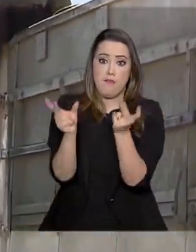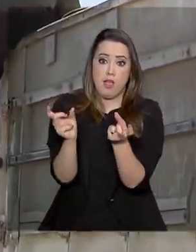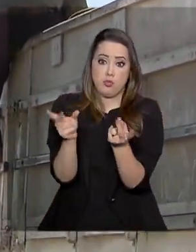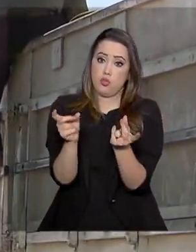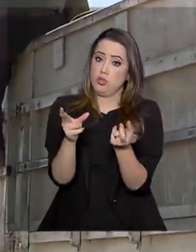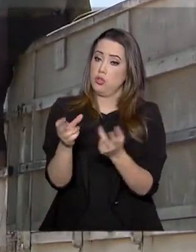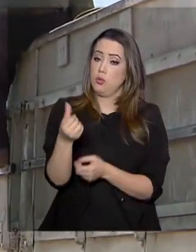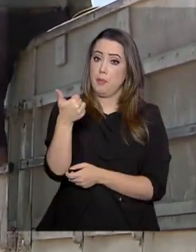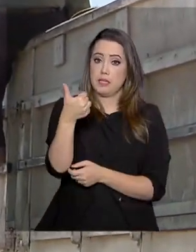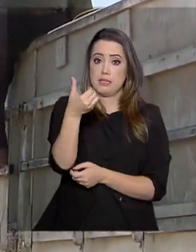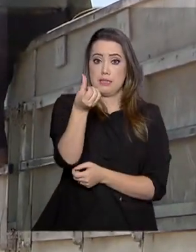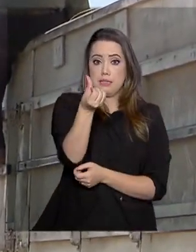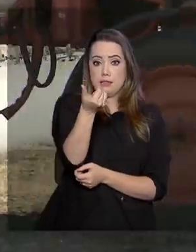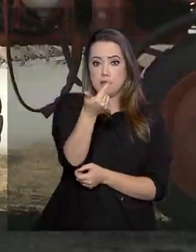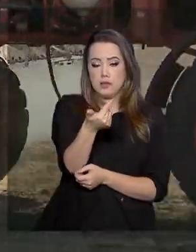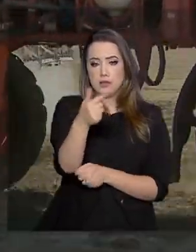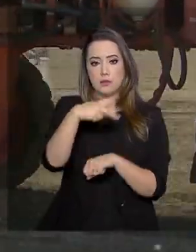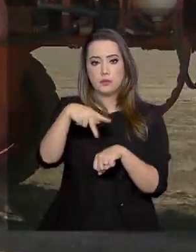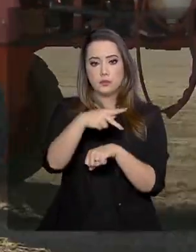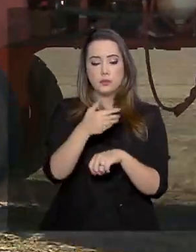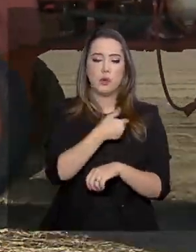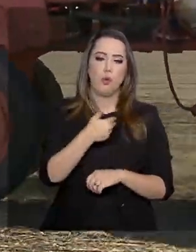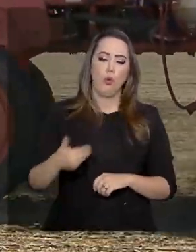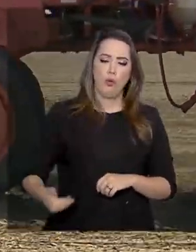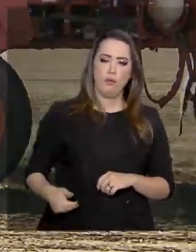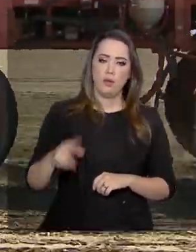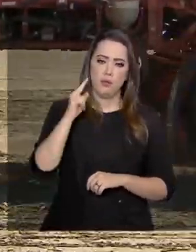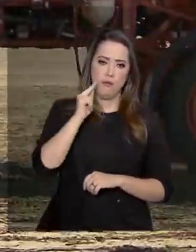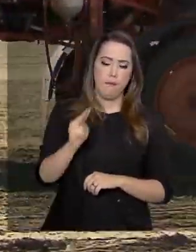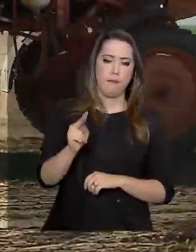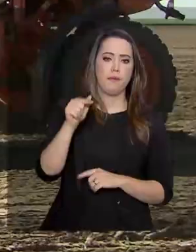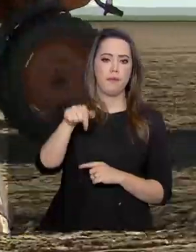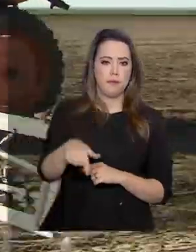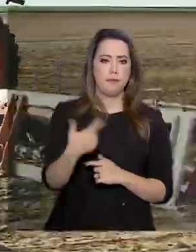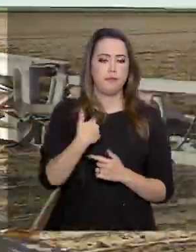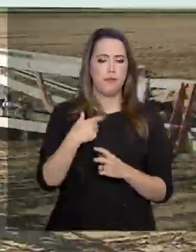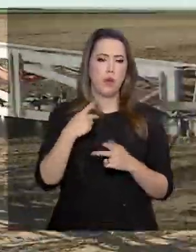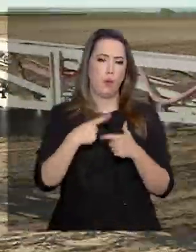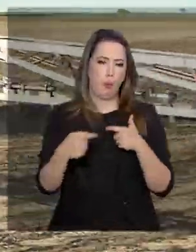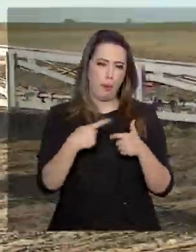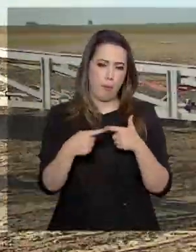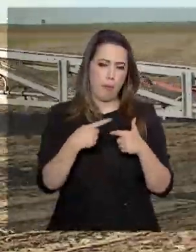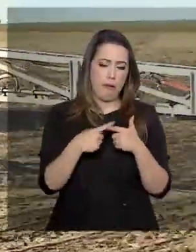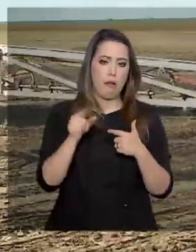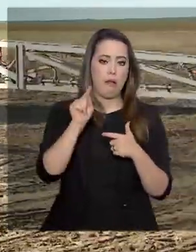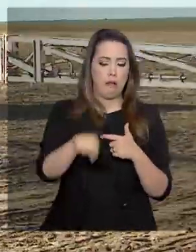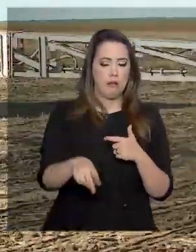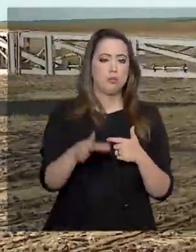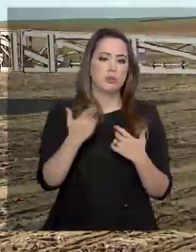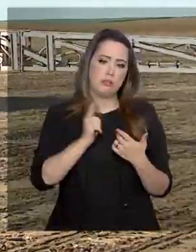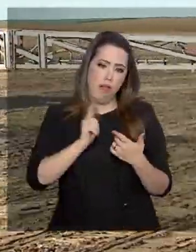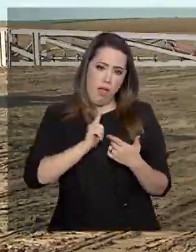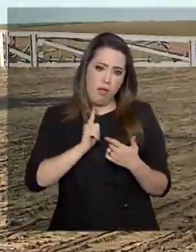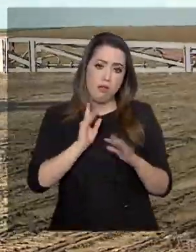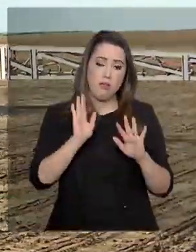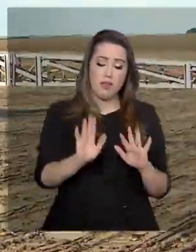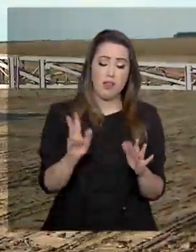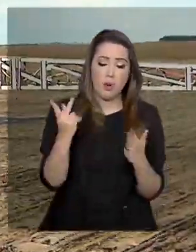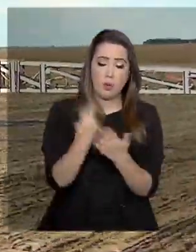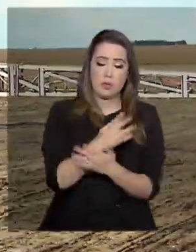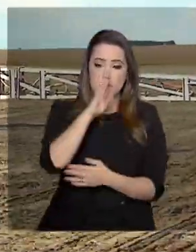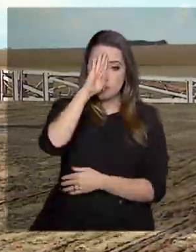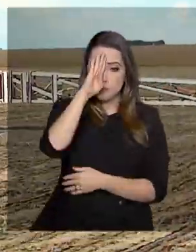162 países. O governo reconhece que a contaminação ainda é um problema, que ocorre